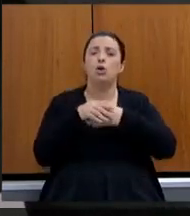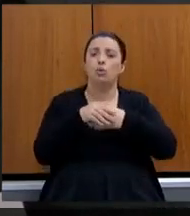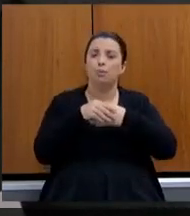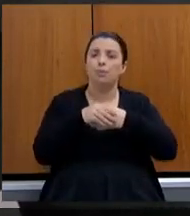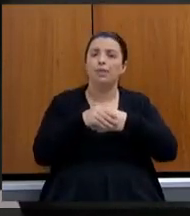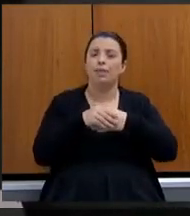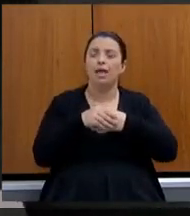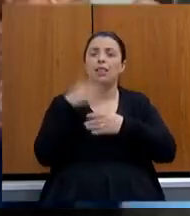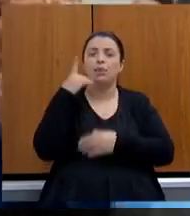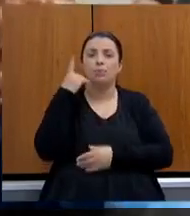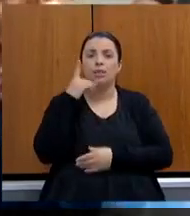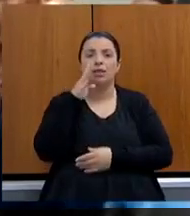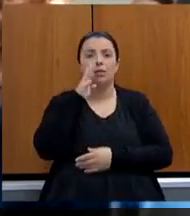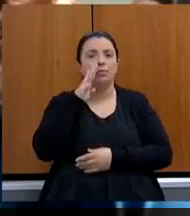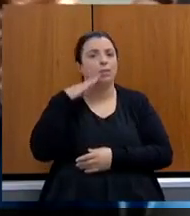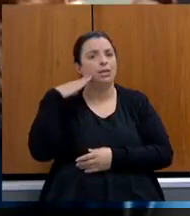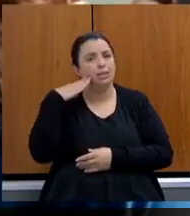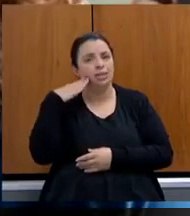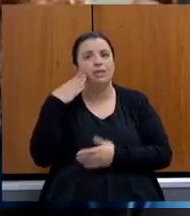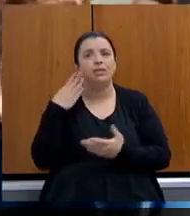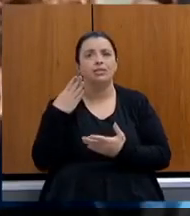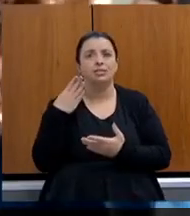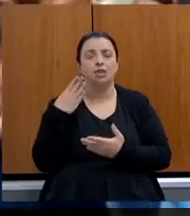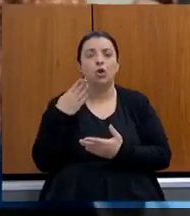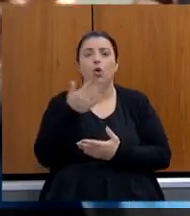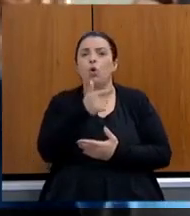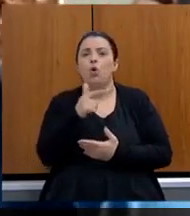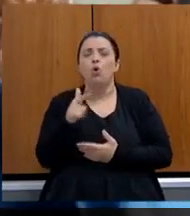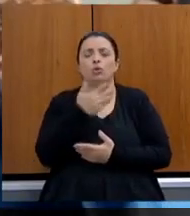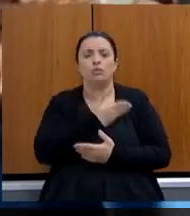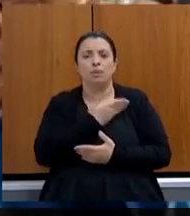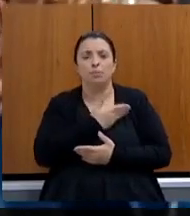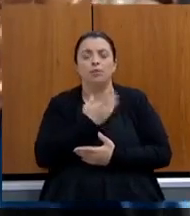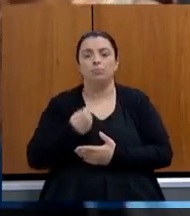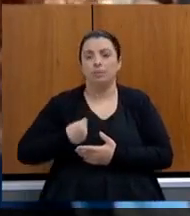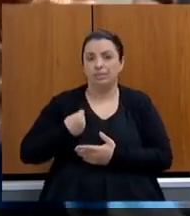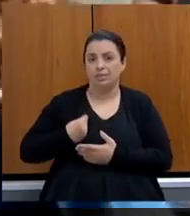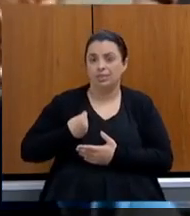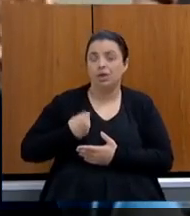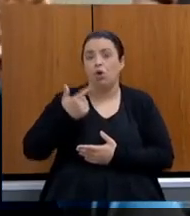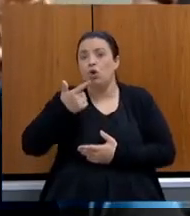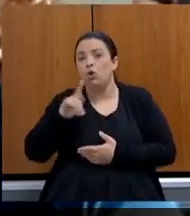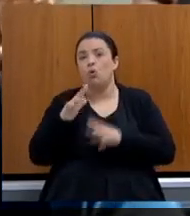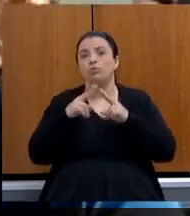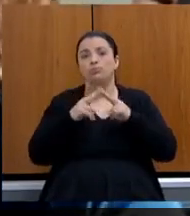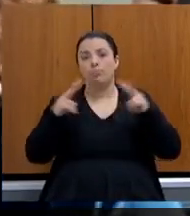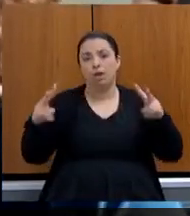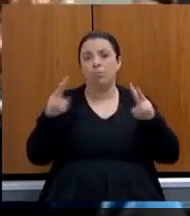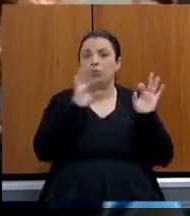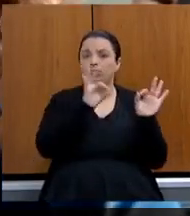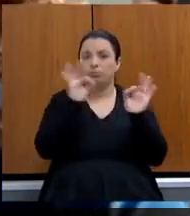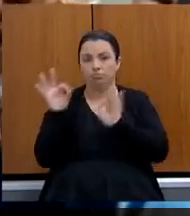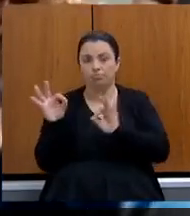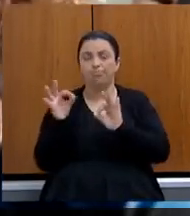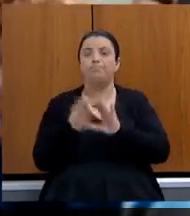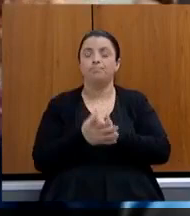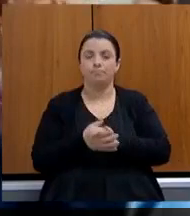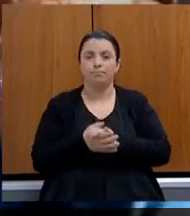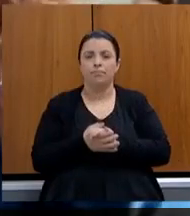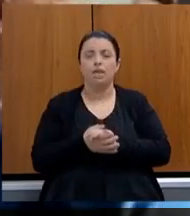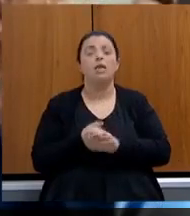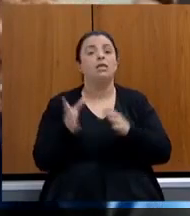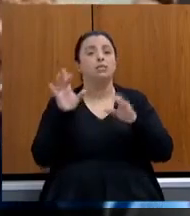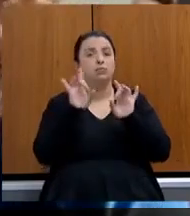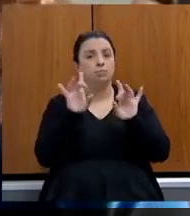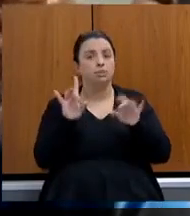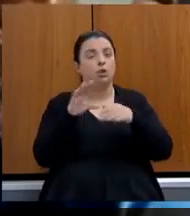deitada aberto Teixeira os novos colegas que estão de forma presencial e aquele que estão acompanhando de forma remota queria